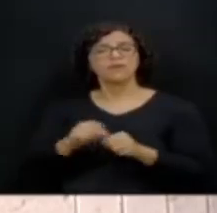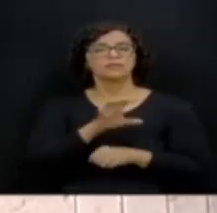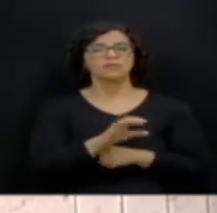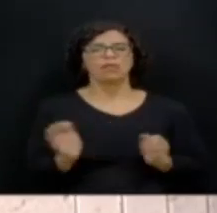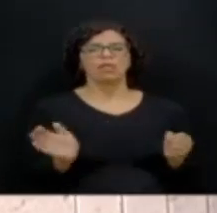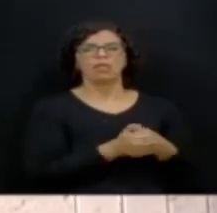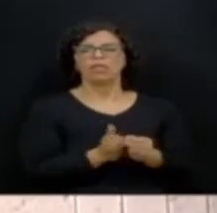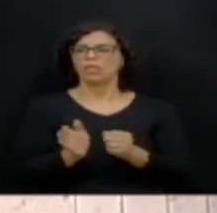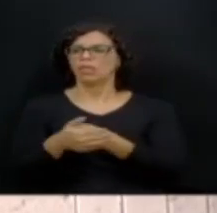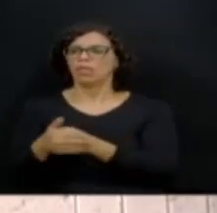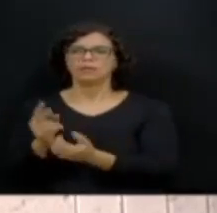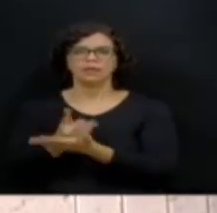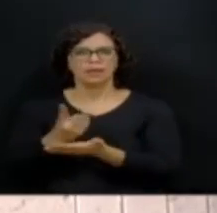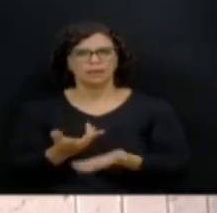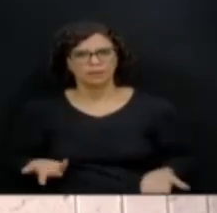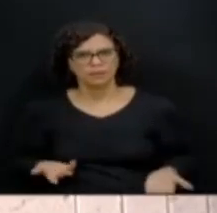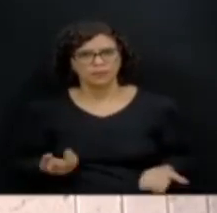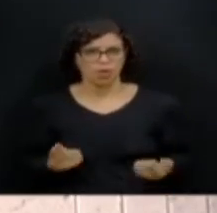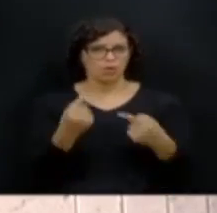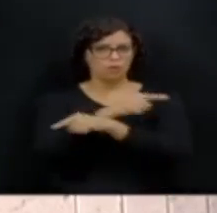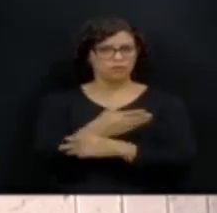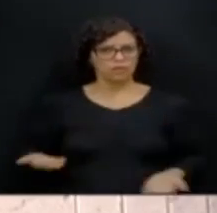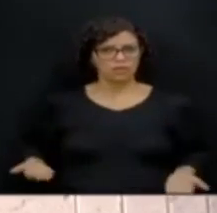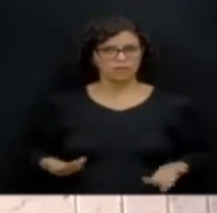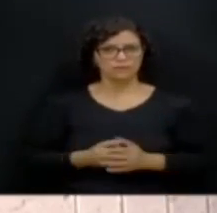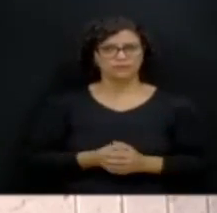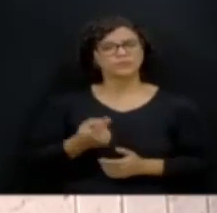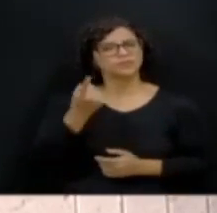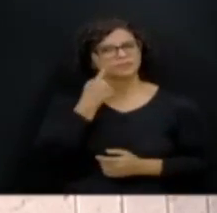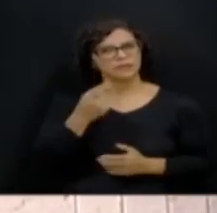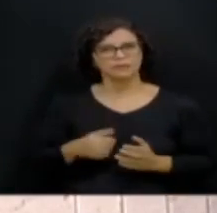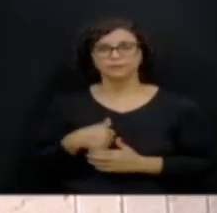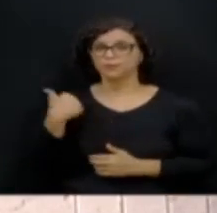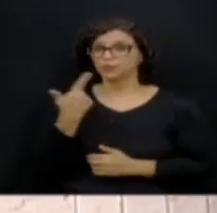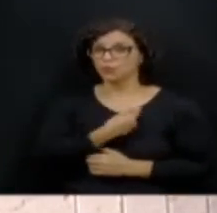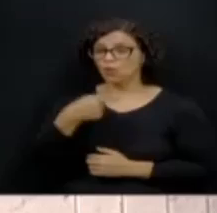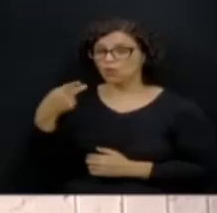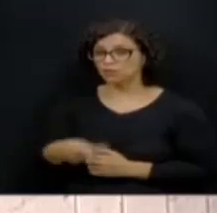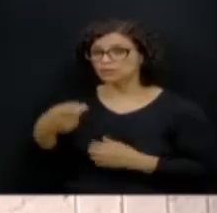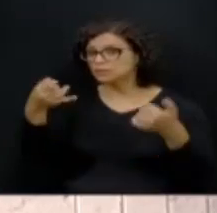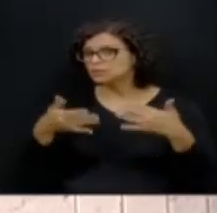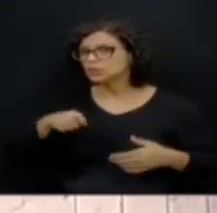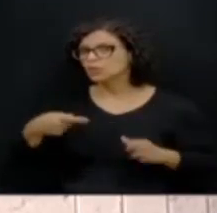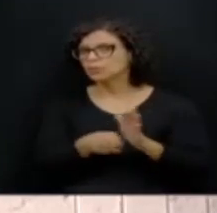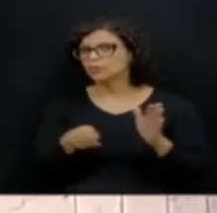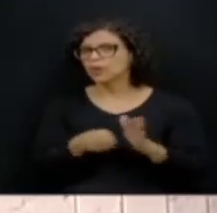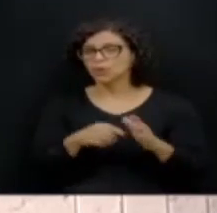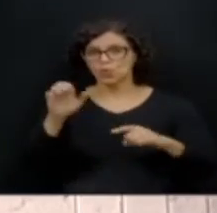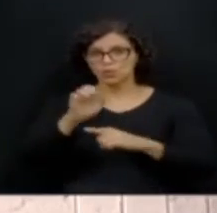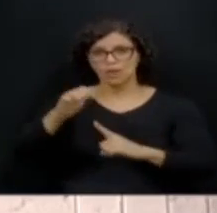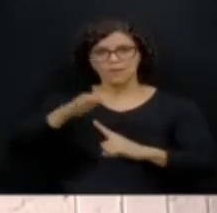praticam. Mas é uma contradição. Olha, nós não estamos falando do Estado